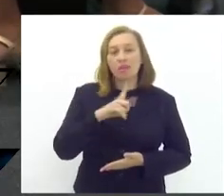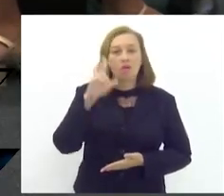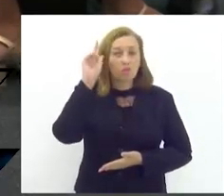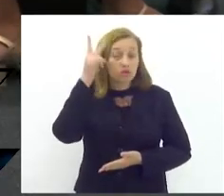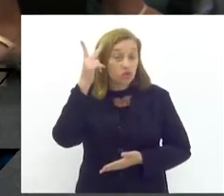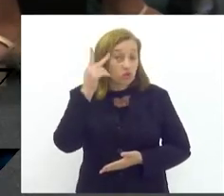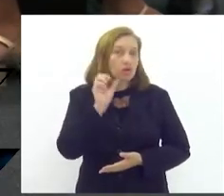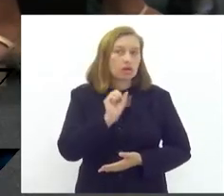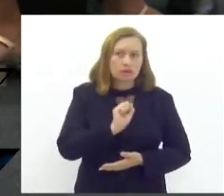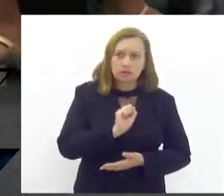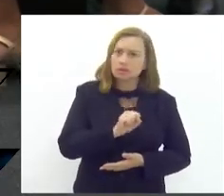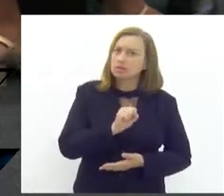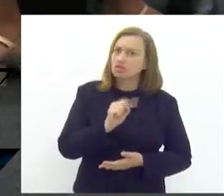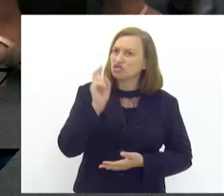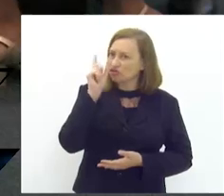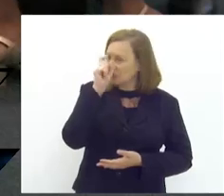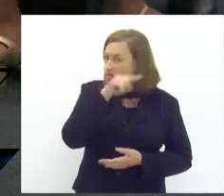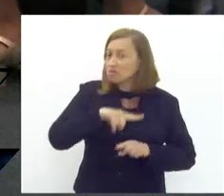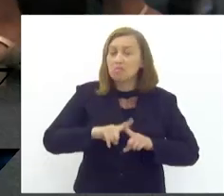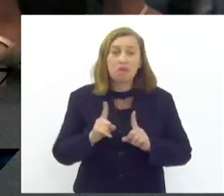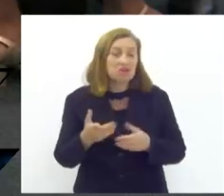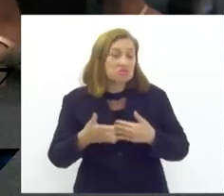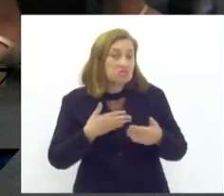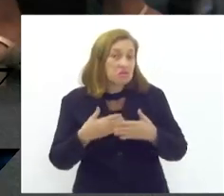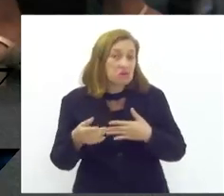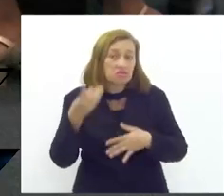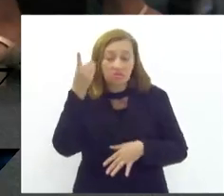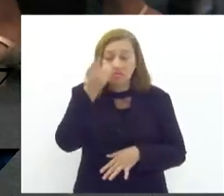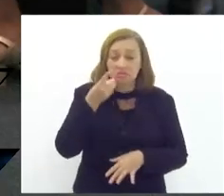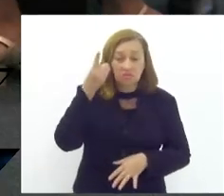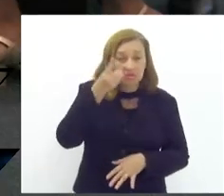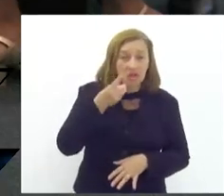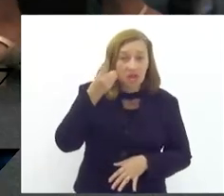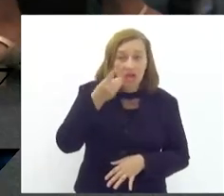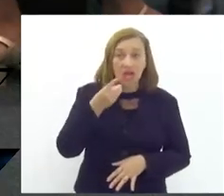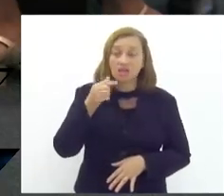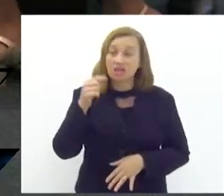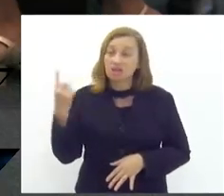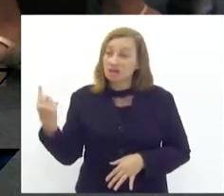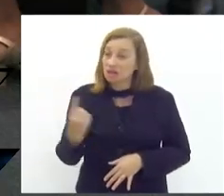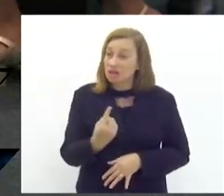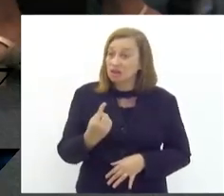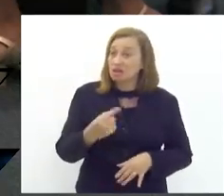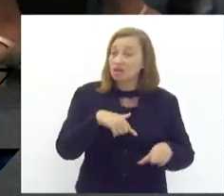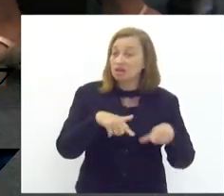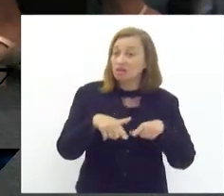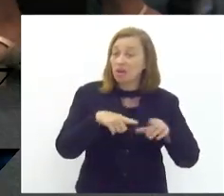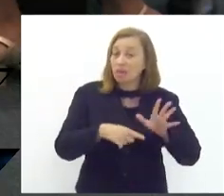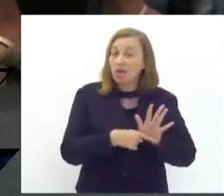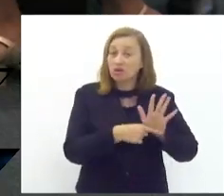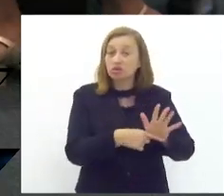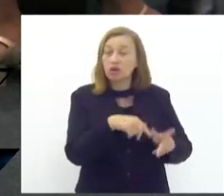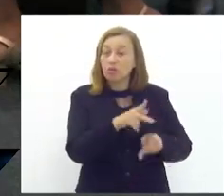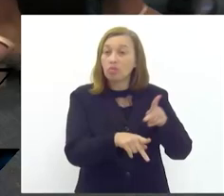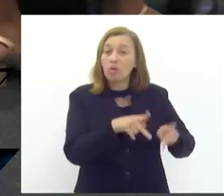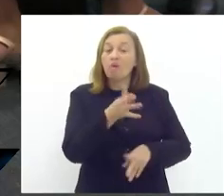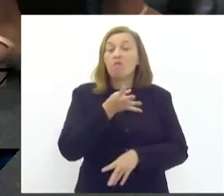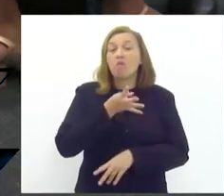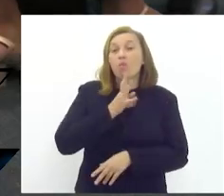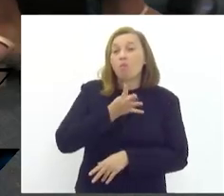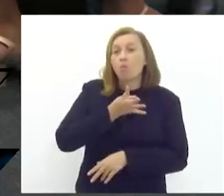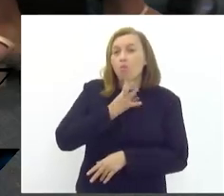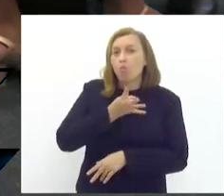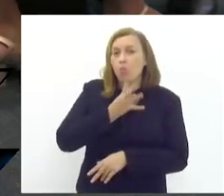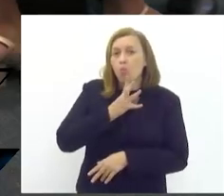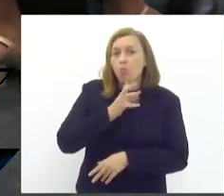assim muito controversa mas que qualquer Deputado ou Deputado aqui vai que trabalhar em prol do povo vai reconhecer